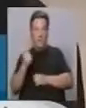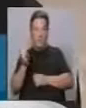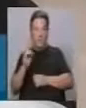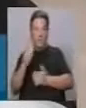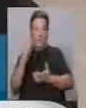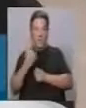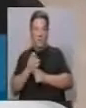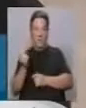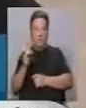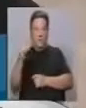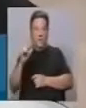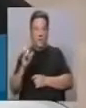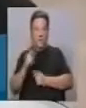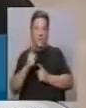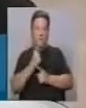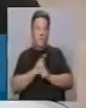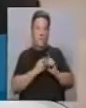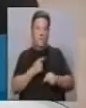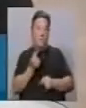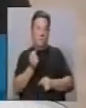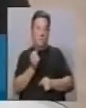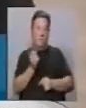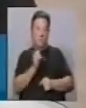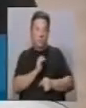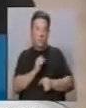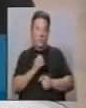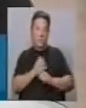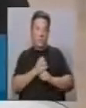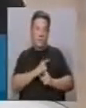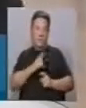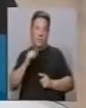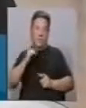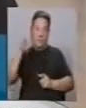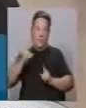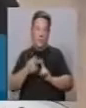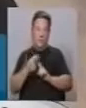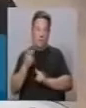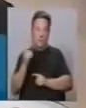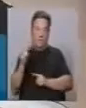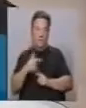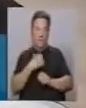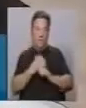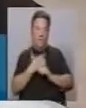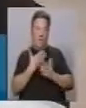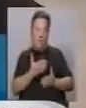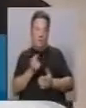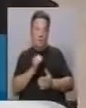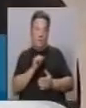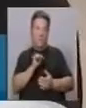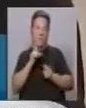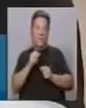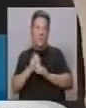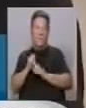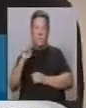transporte gratuito à Galiza, como haverá transporte gratuito para a Galiza na próxima feira em Vigo, há transporte da UTAD